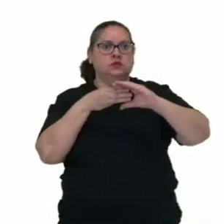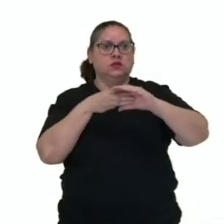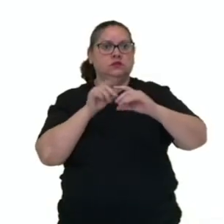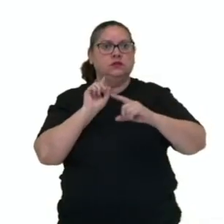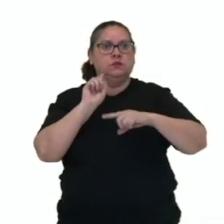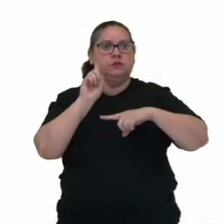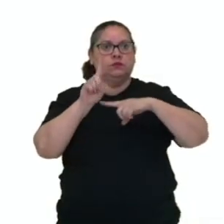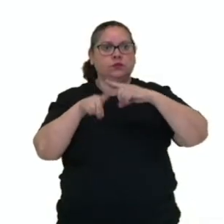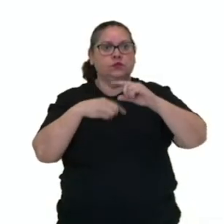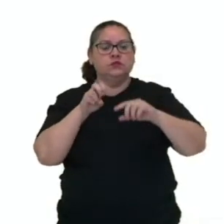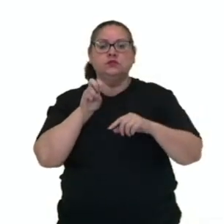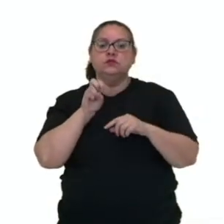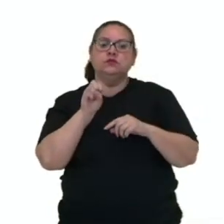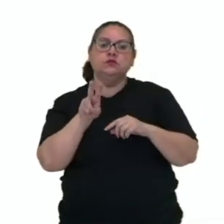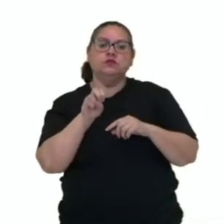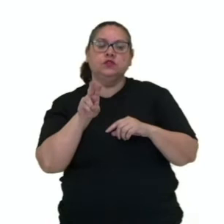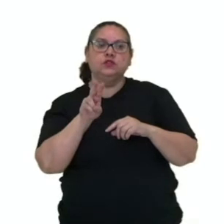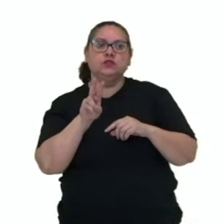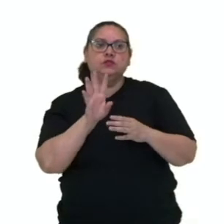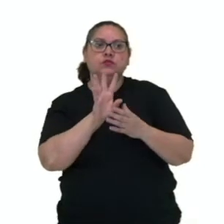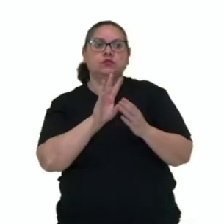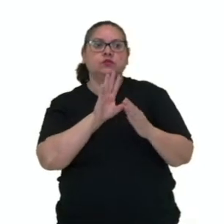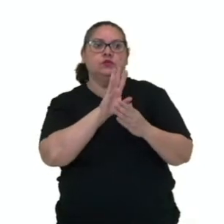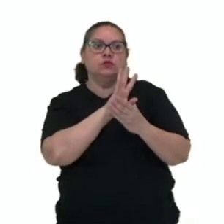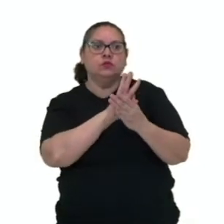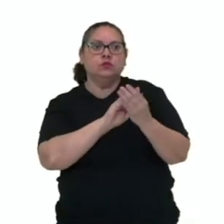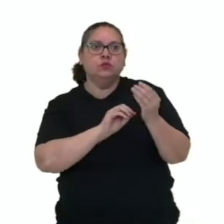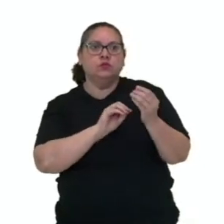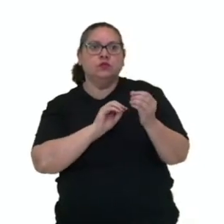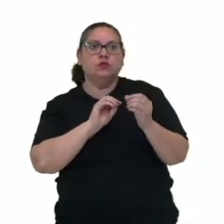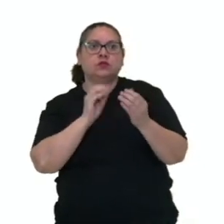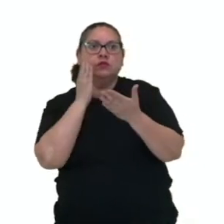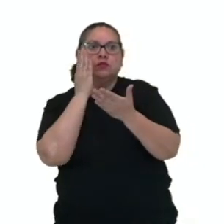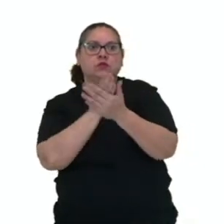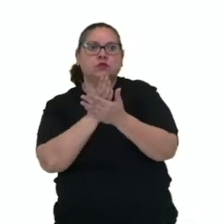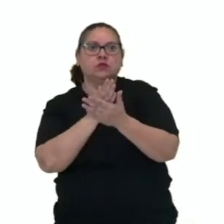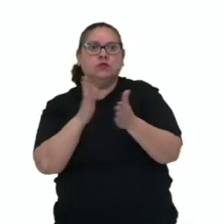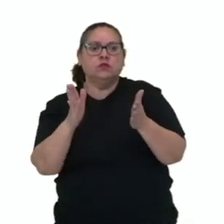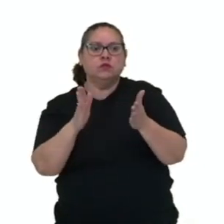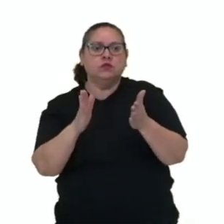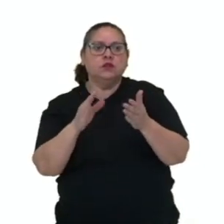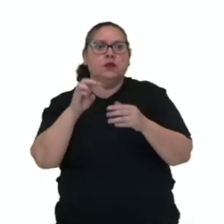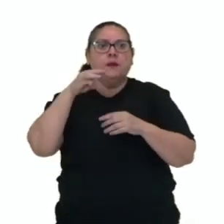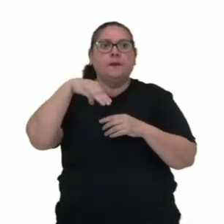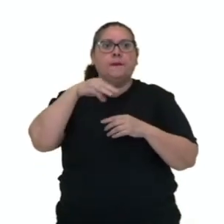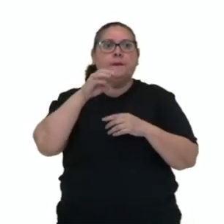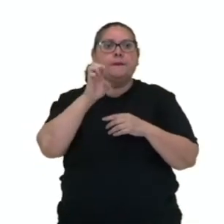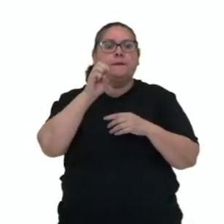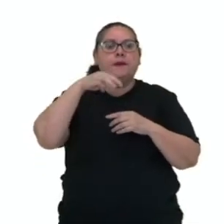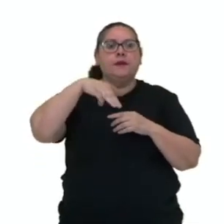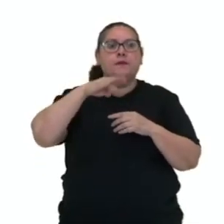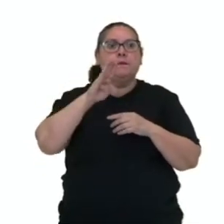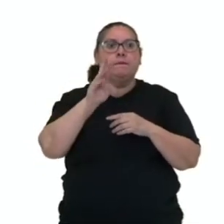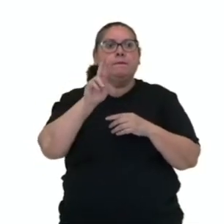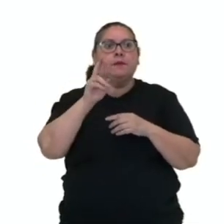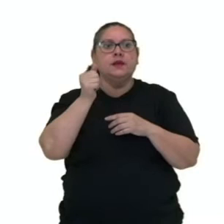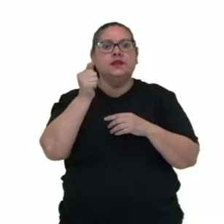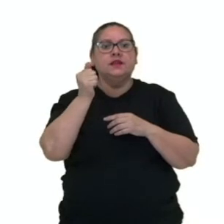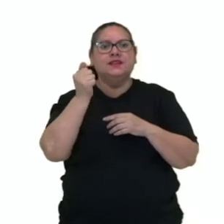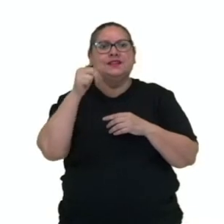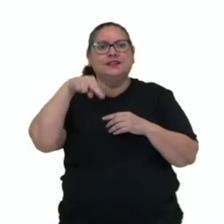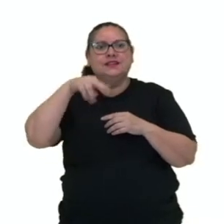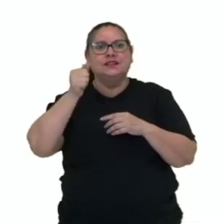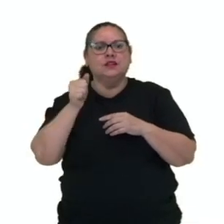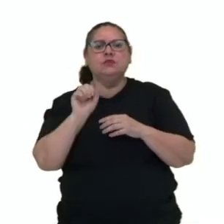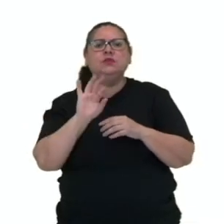célula depois que os vírus replicados rompem a membrana e são liberados? O que vocês